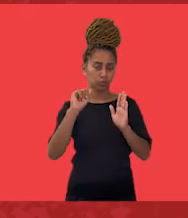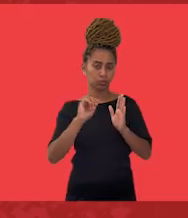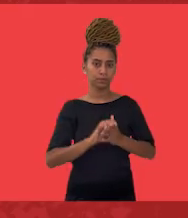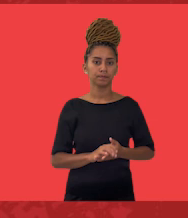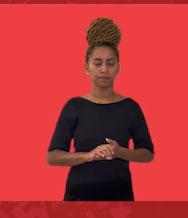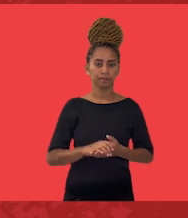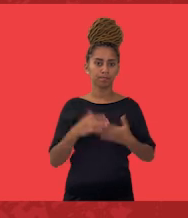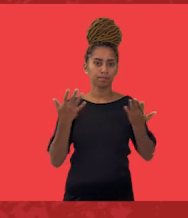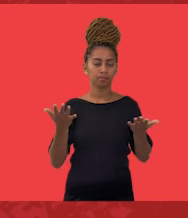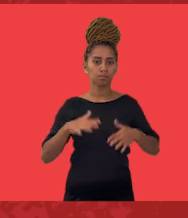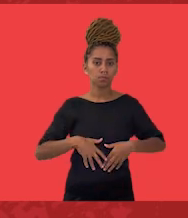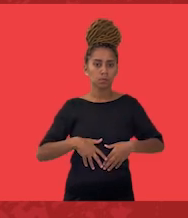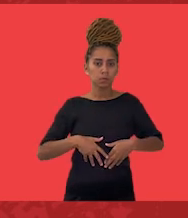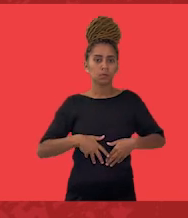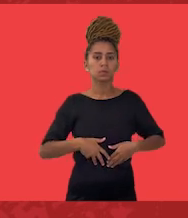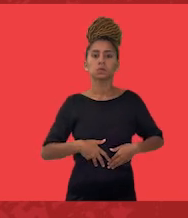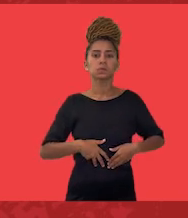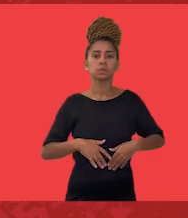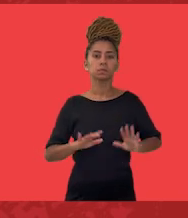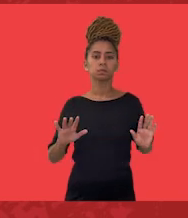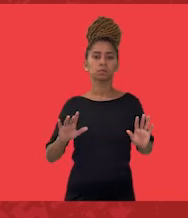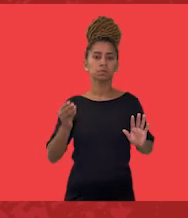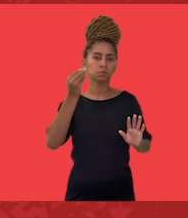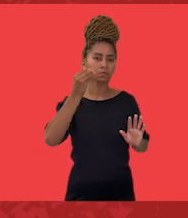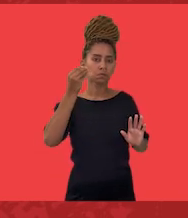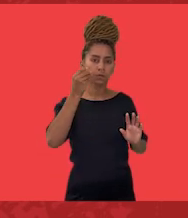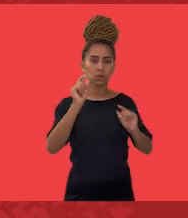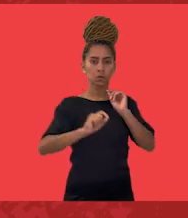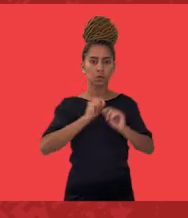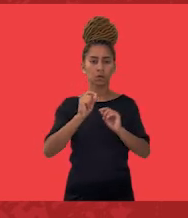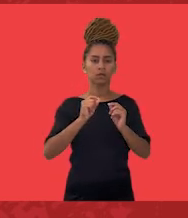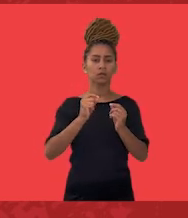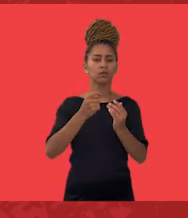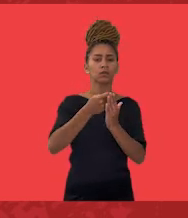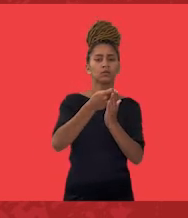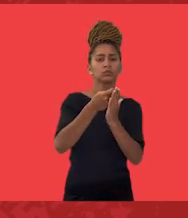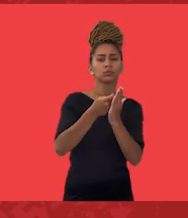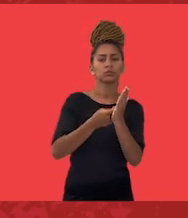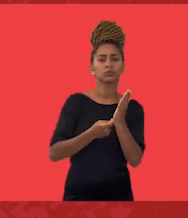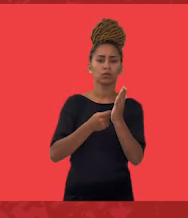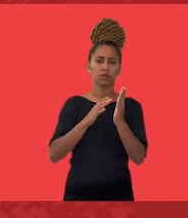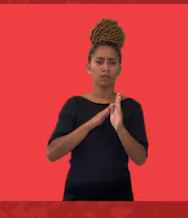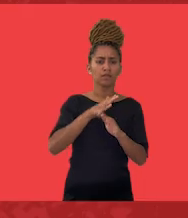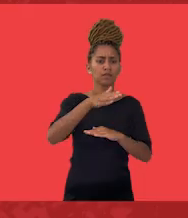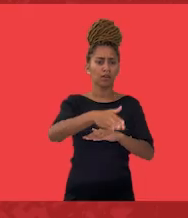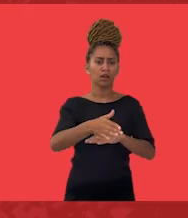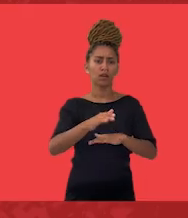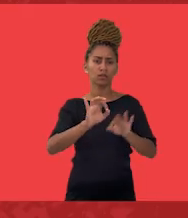olhasse com os olhos mais tristes que somente a profunda tristeza de um animal irracional poderia